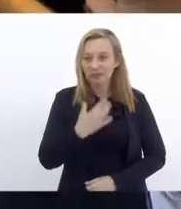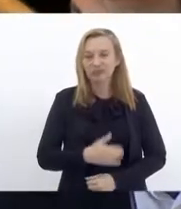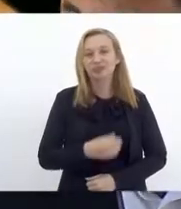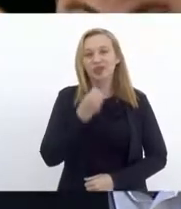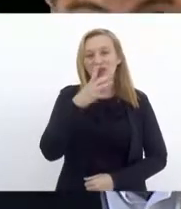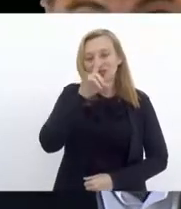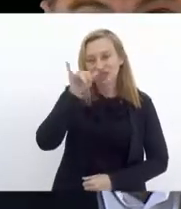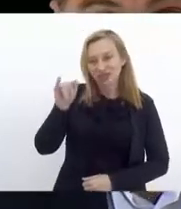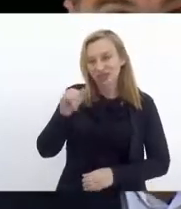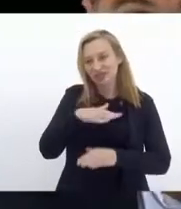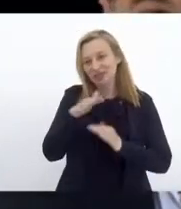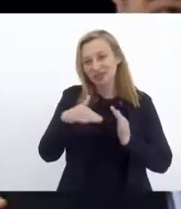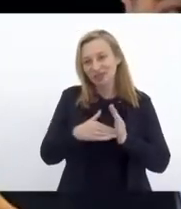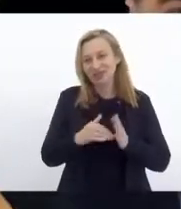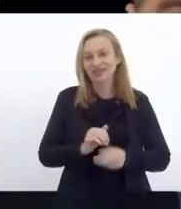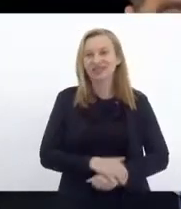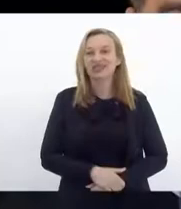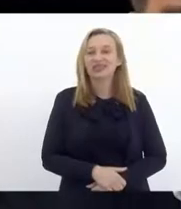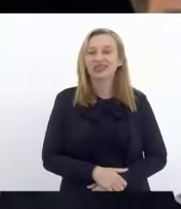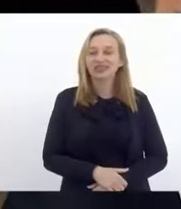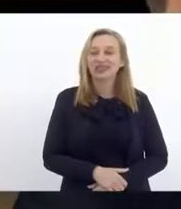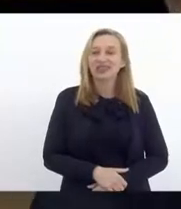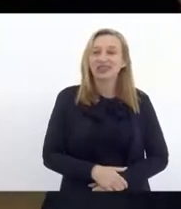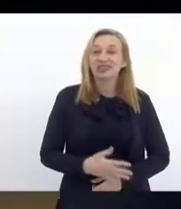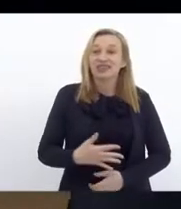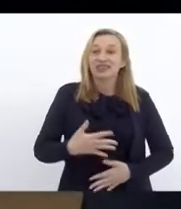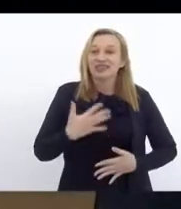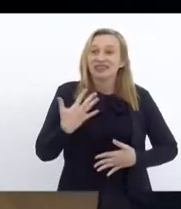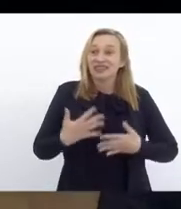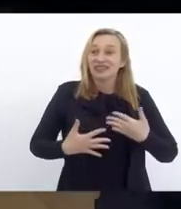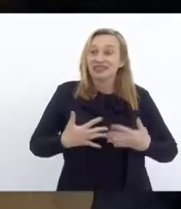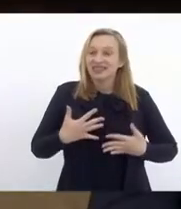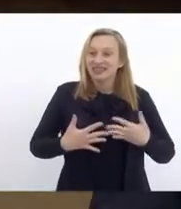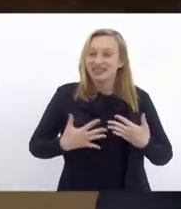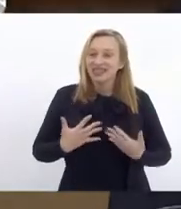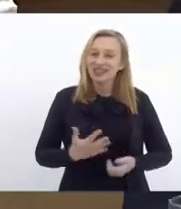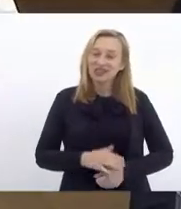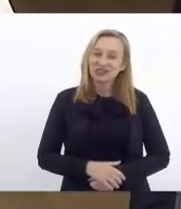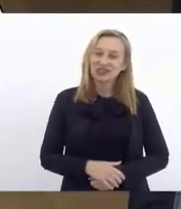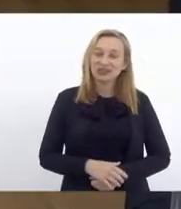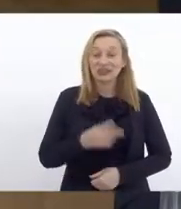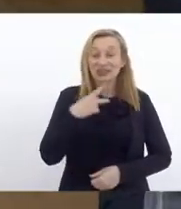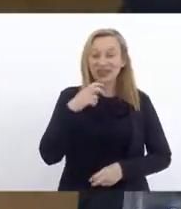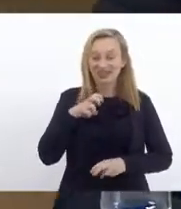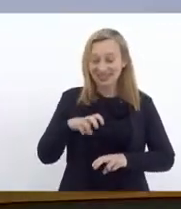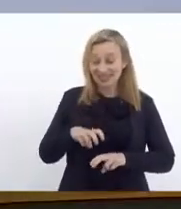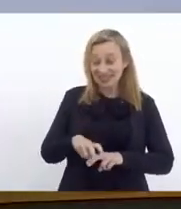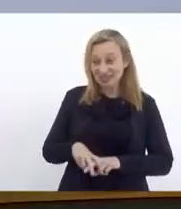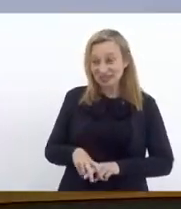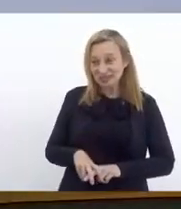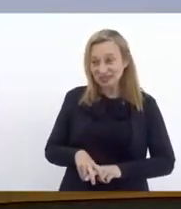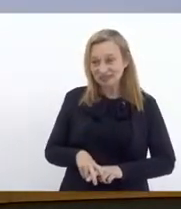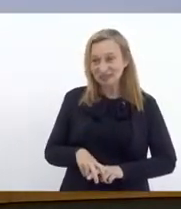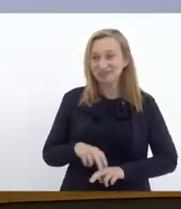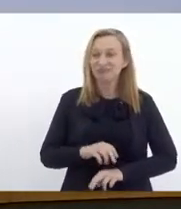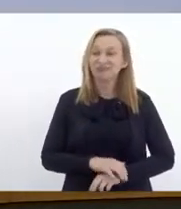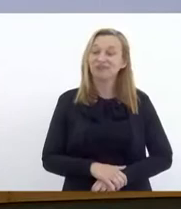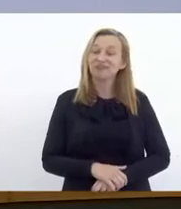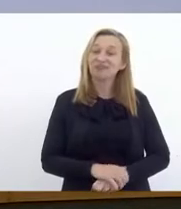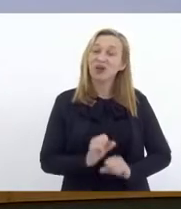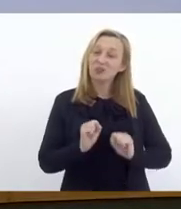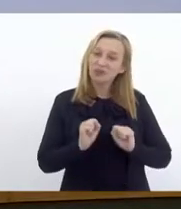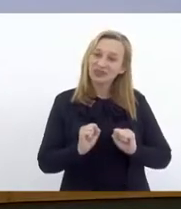Bom dia a todos. Prazer poder falar sentado aqui.